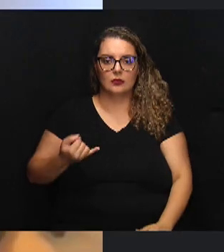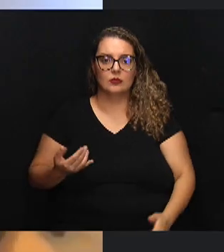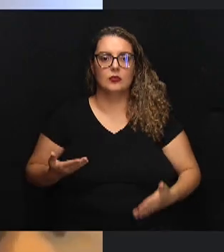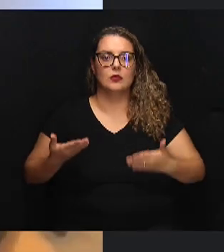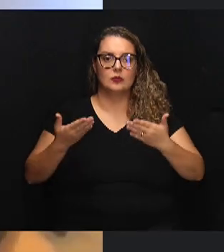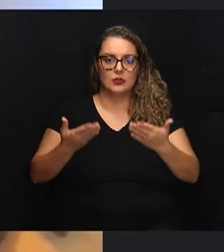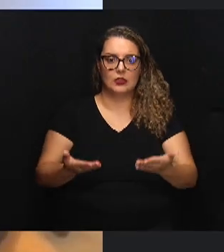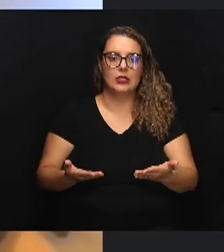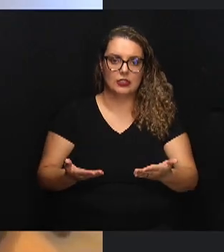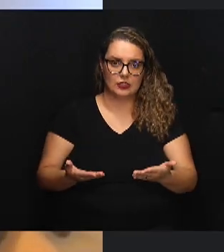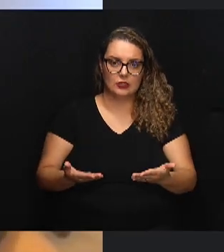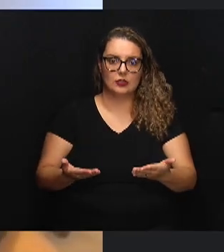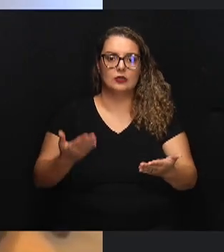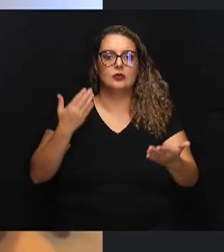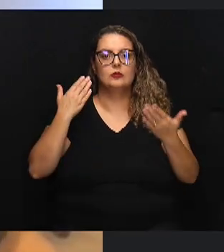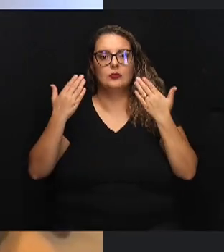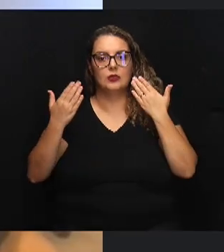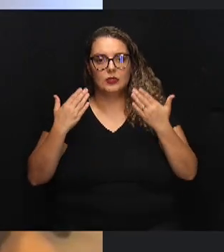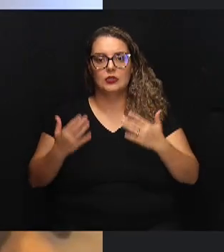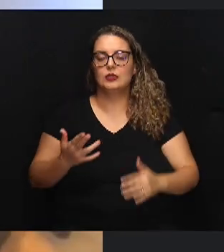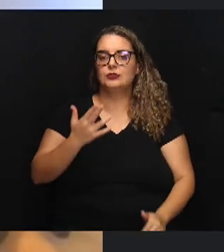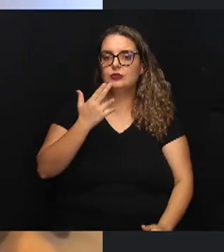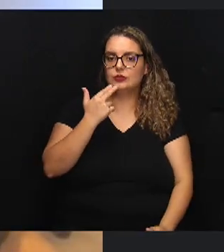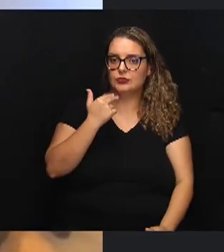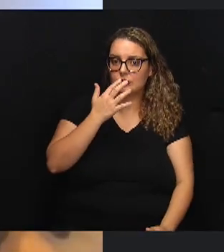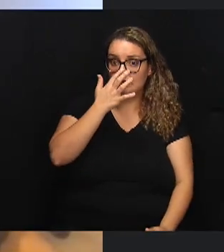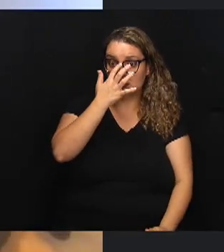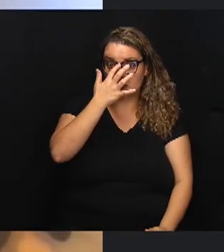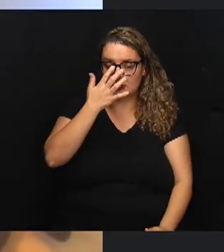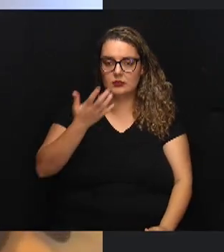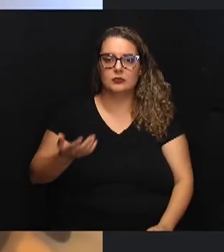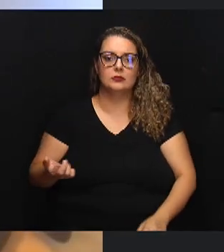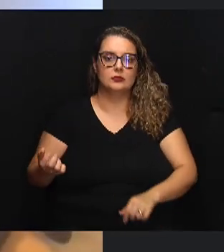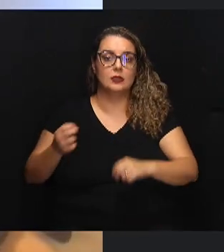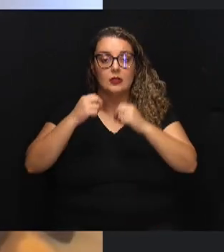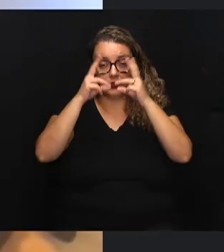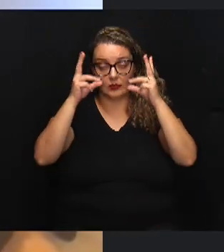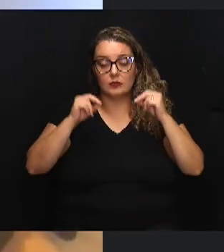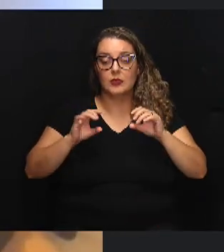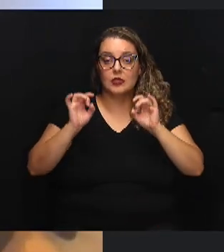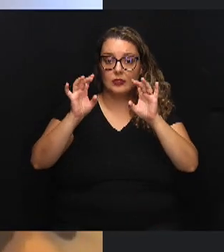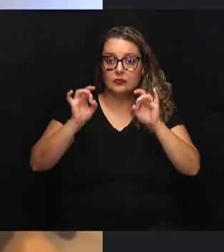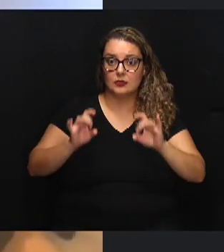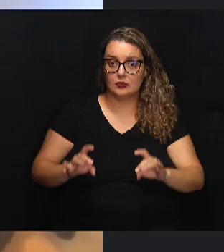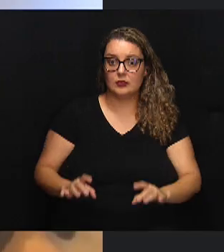oferecer psicólogo, nutricionista, enfermeiro especializado,